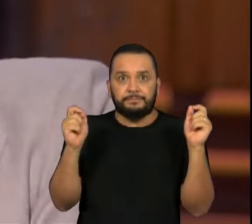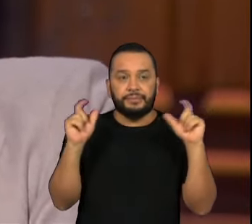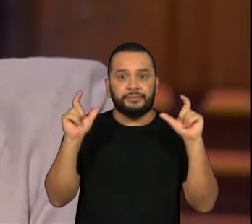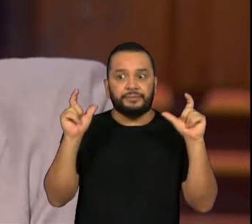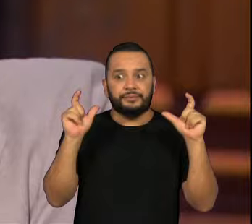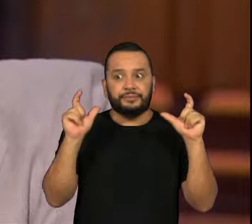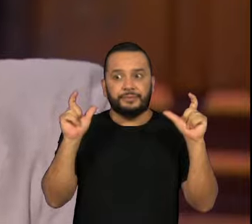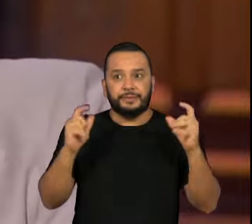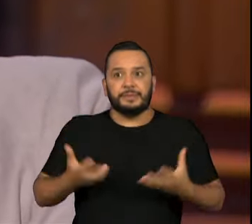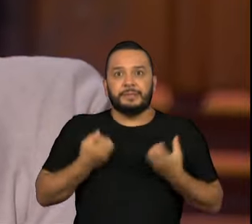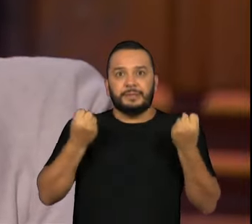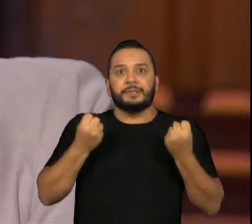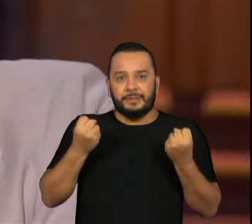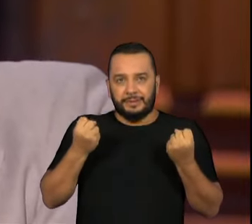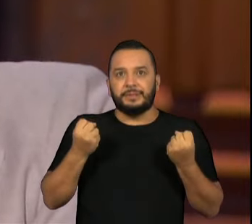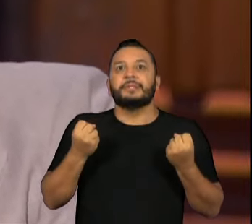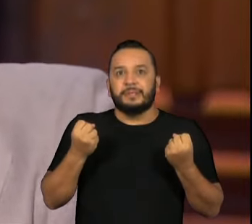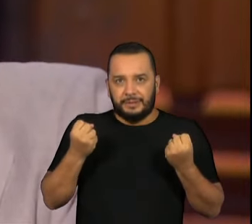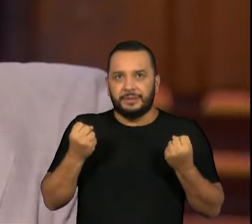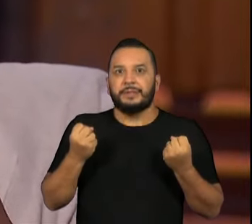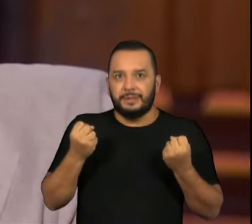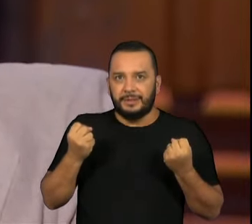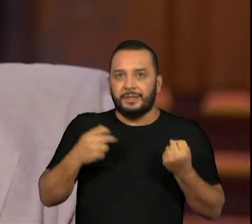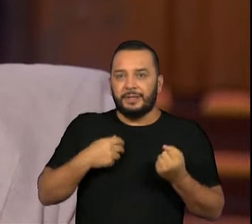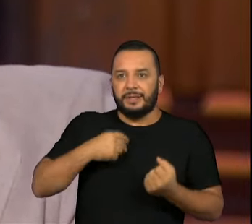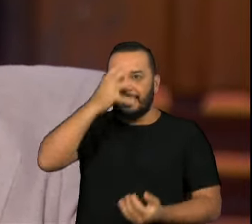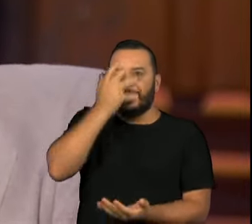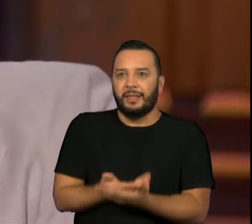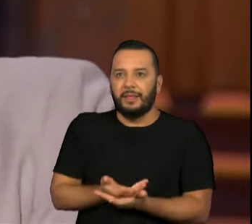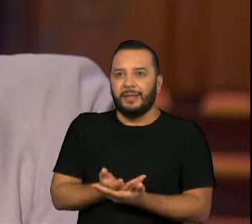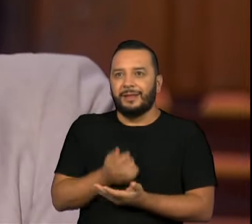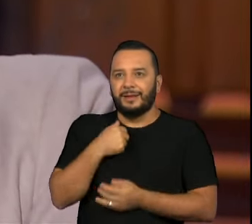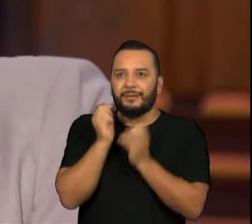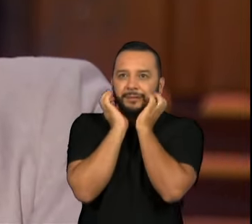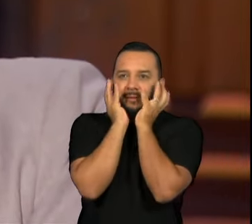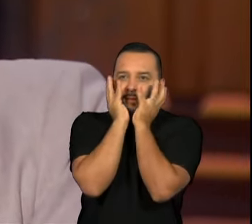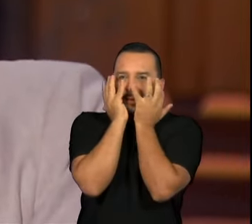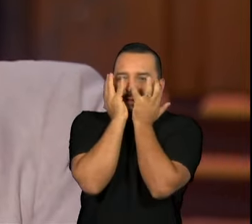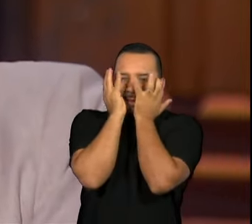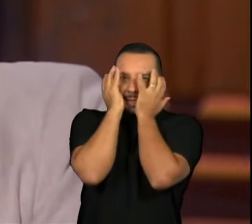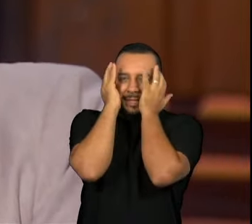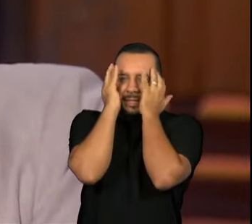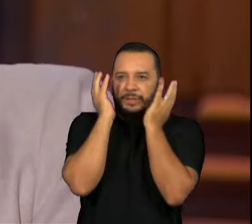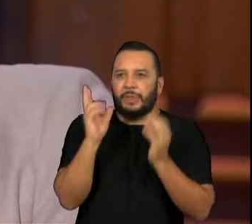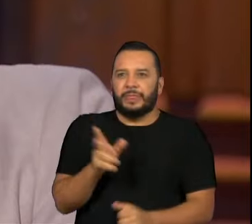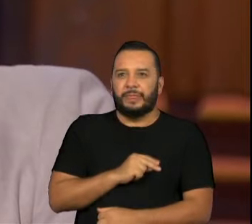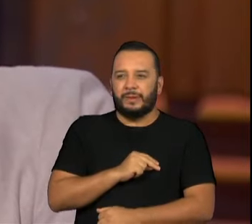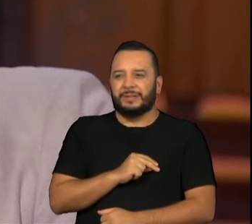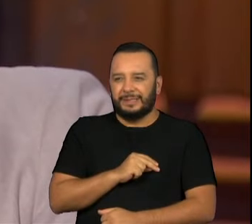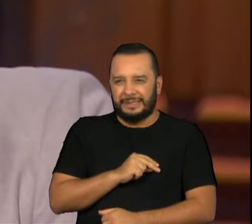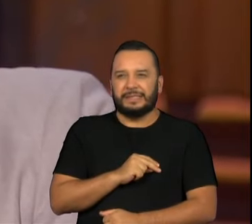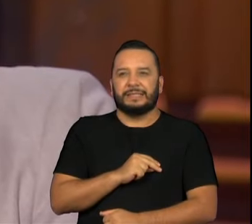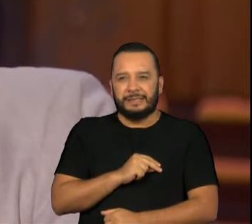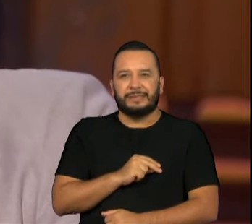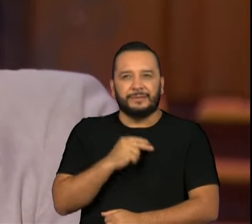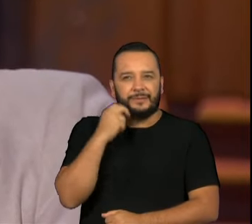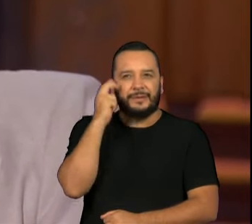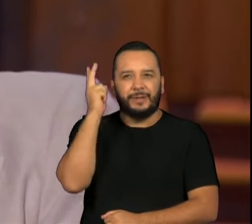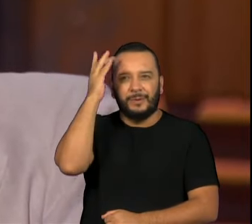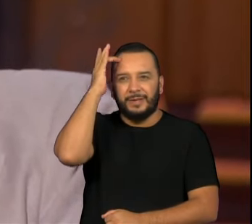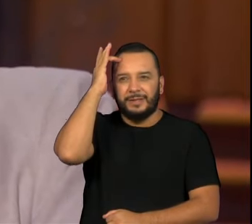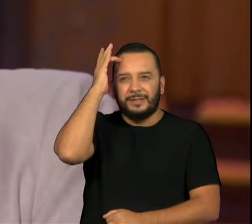fui muito pesado surpresa com a cara queimando eu falei caramba meu que porrada